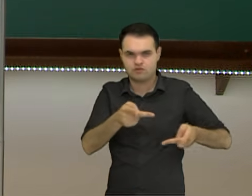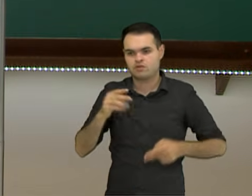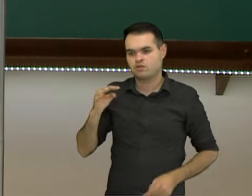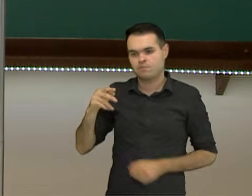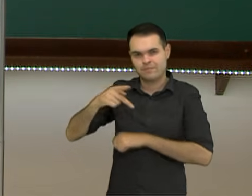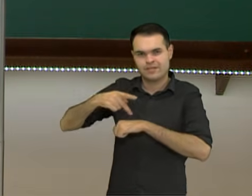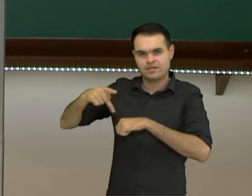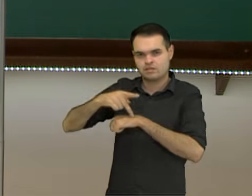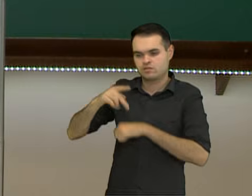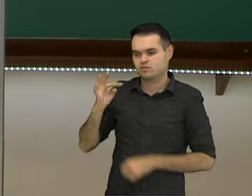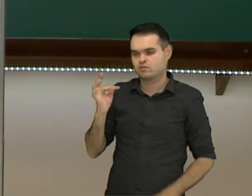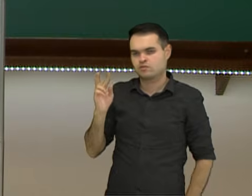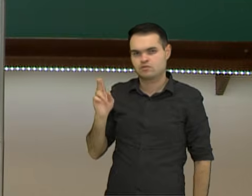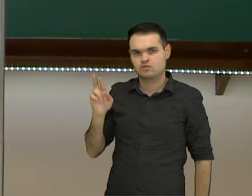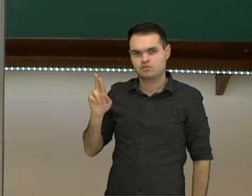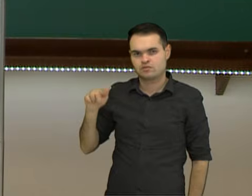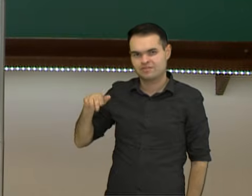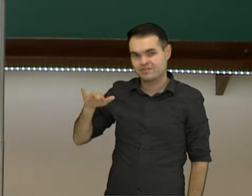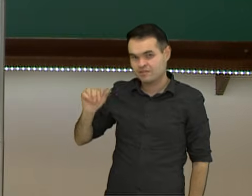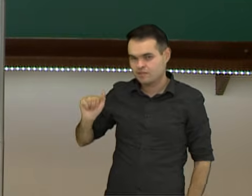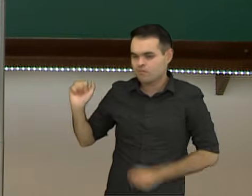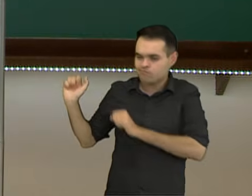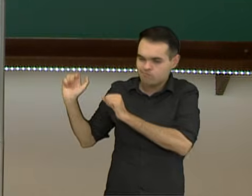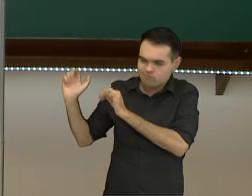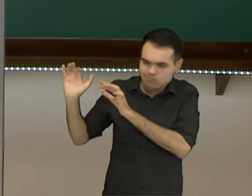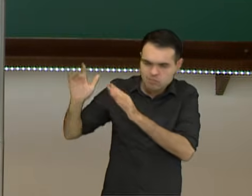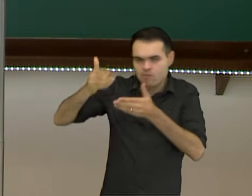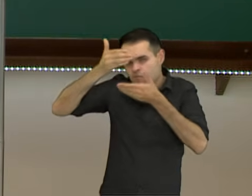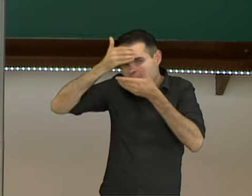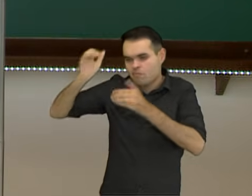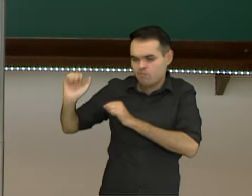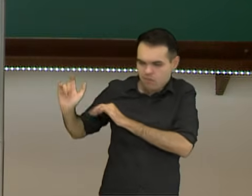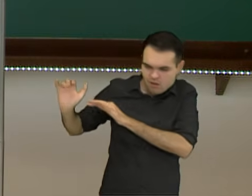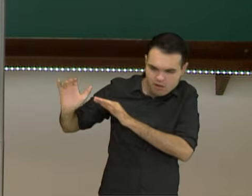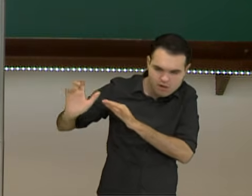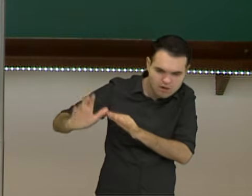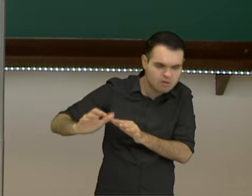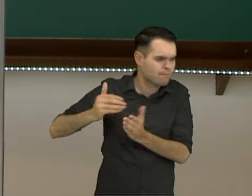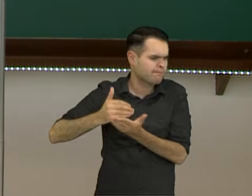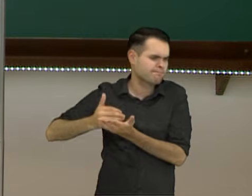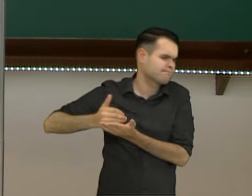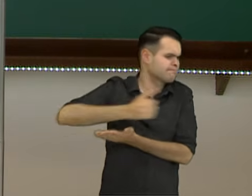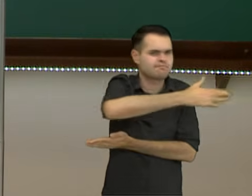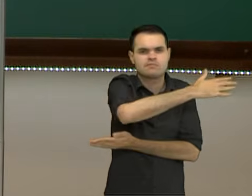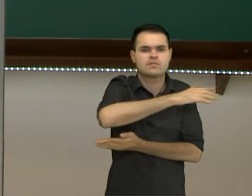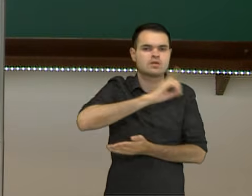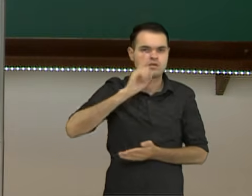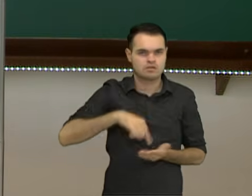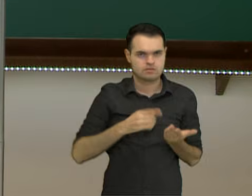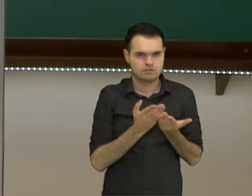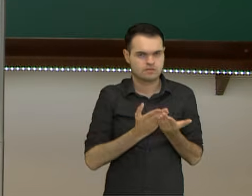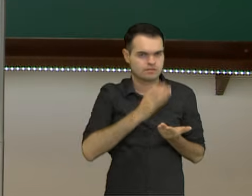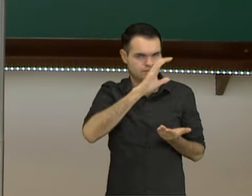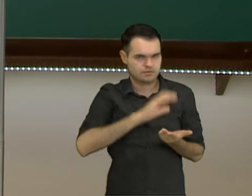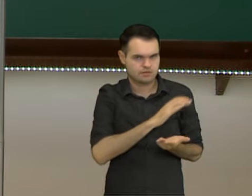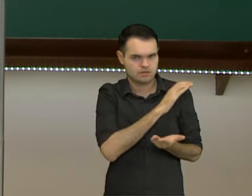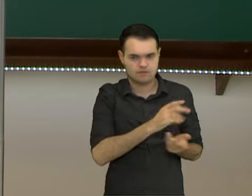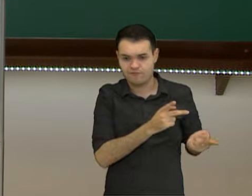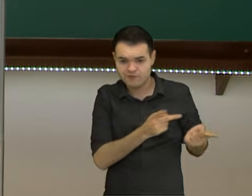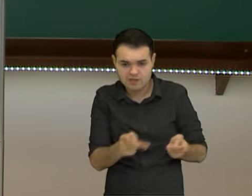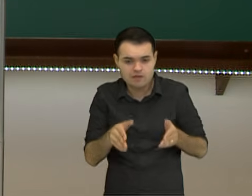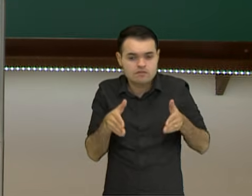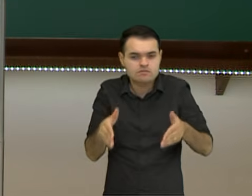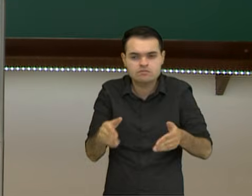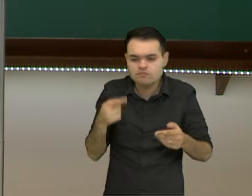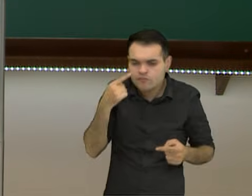turcos muçulmanos dominaram a região de Jerusalém e proibiram os cristãos católicos em visitar o túmulo